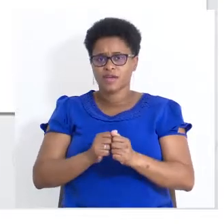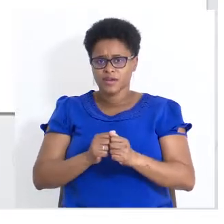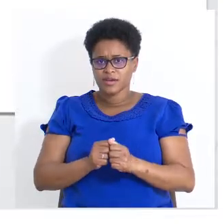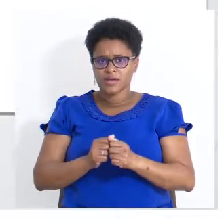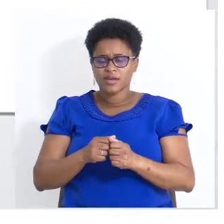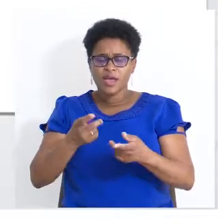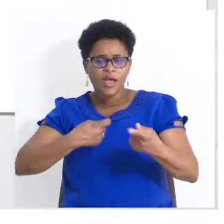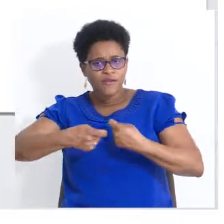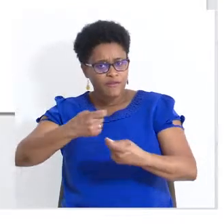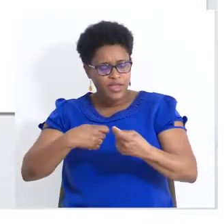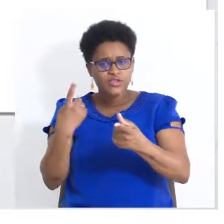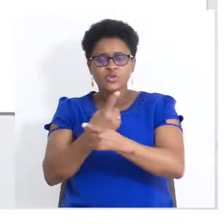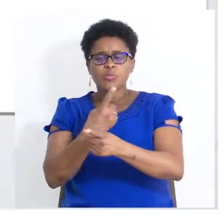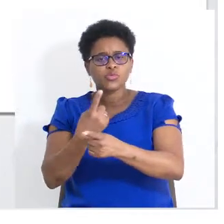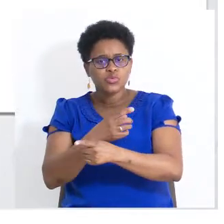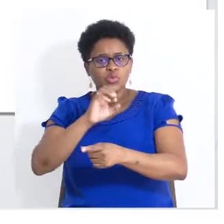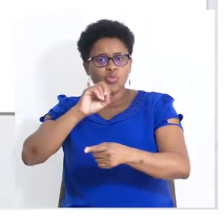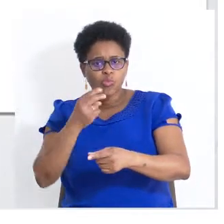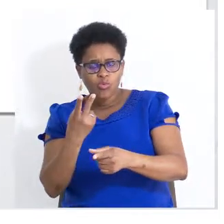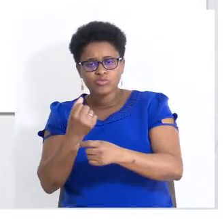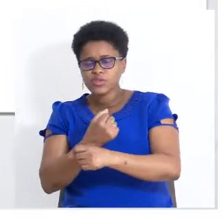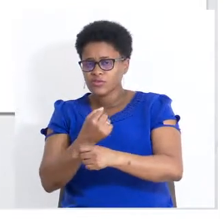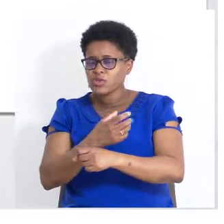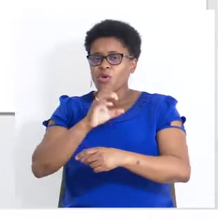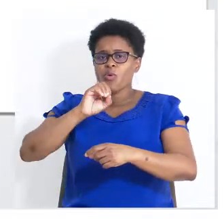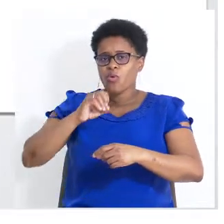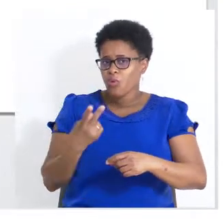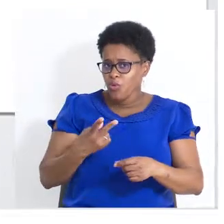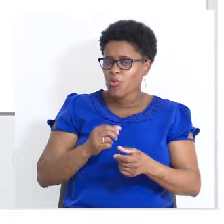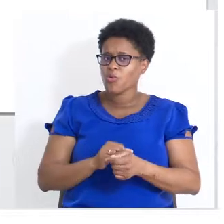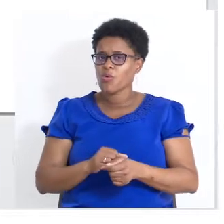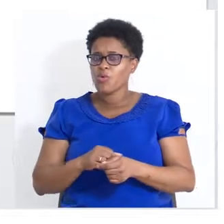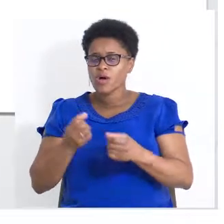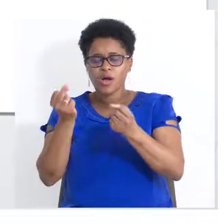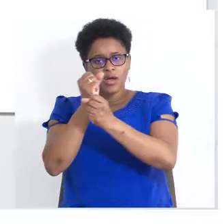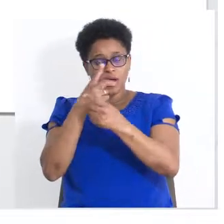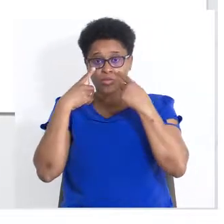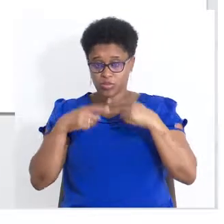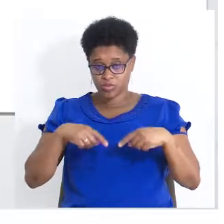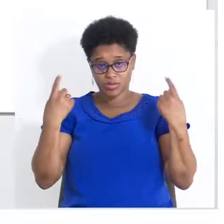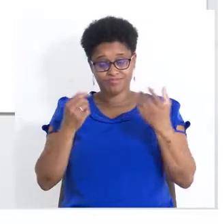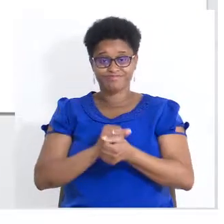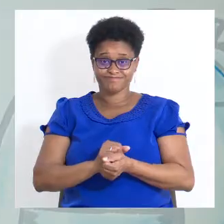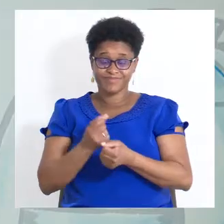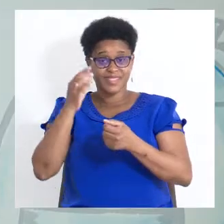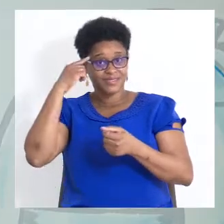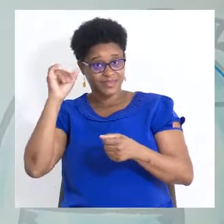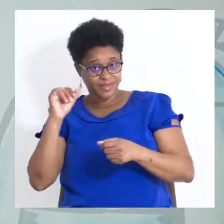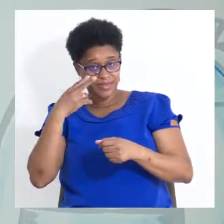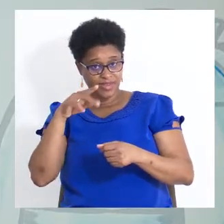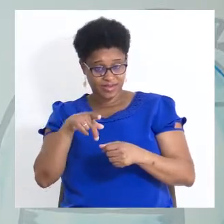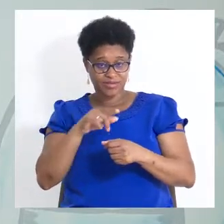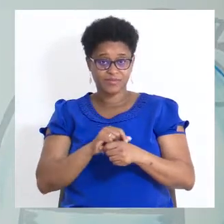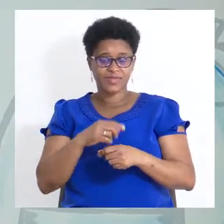promover a venda de produtos ou serviços ou então a divulgação de ideias.